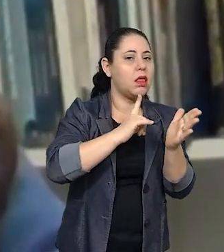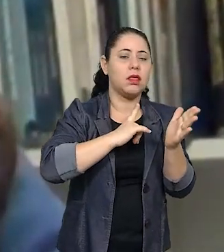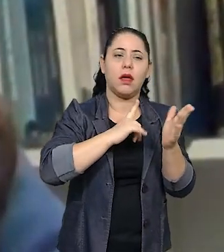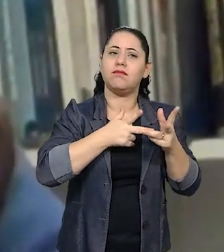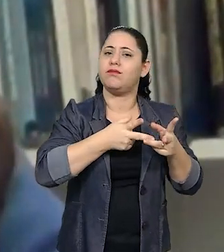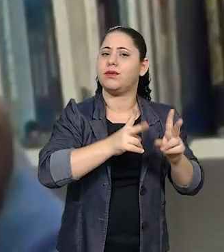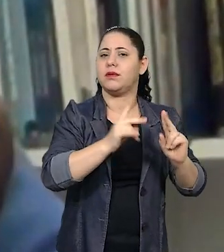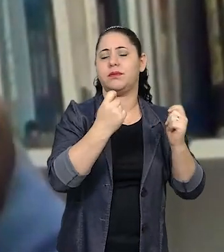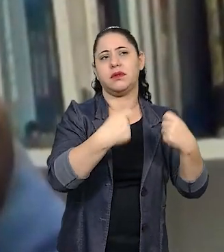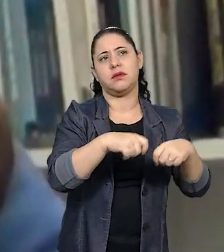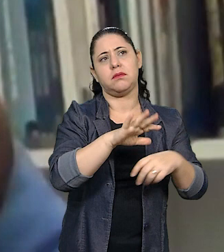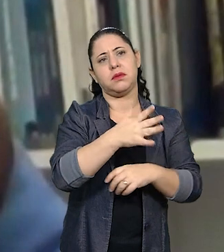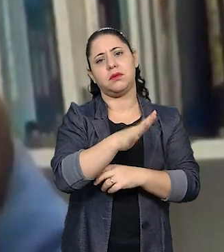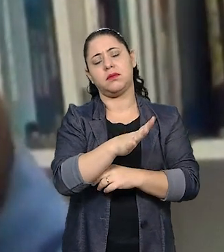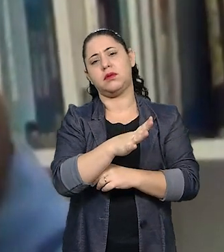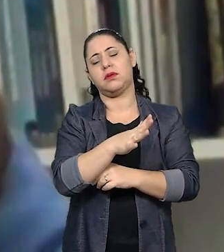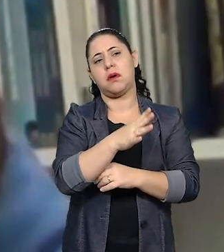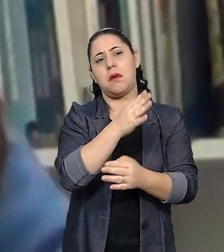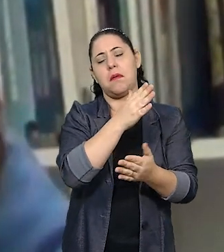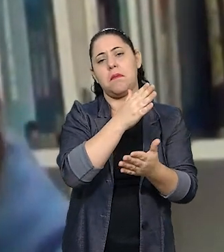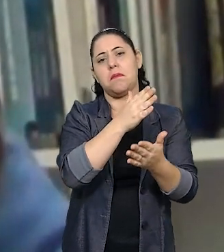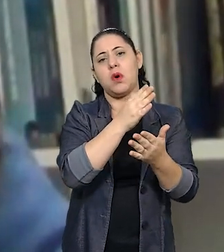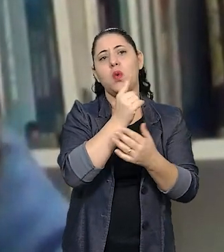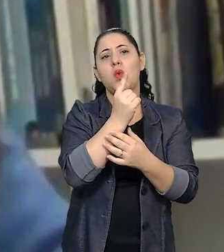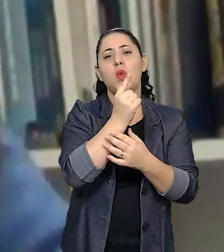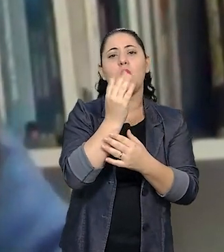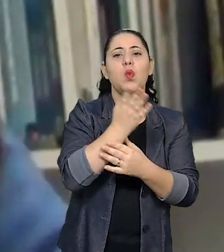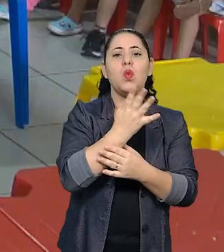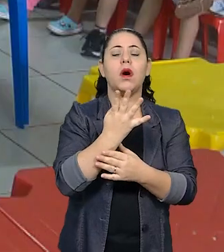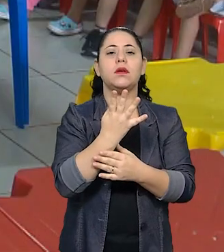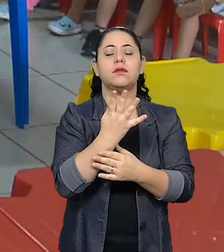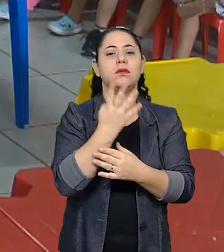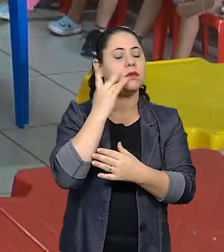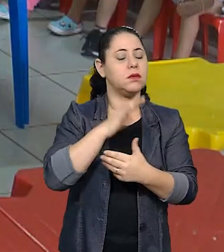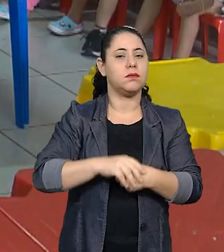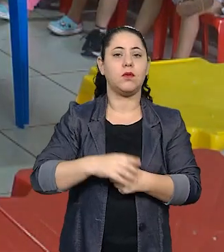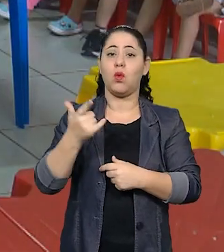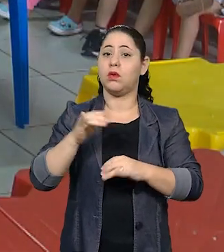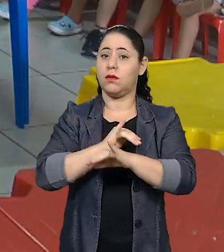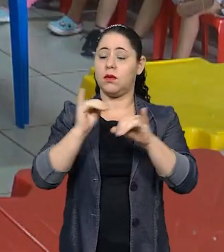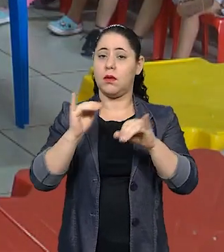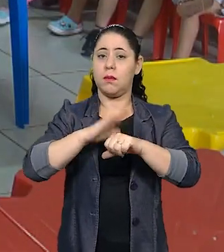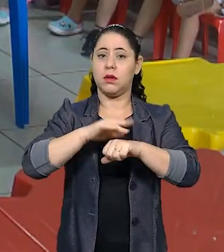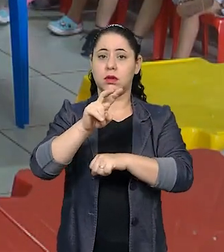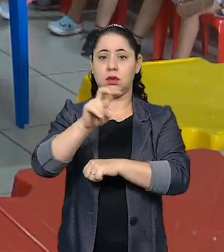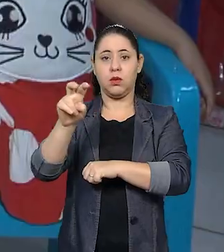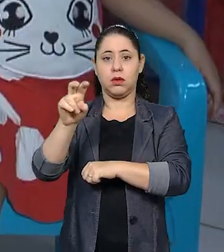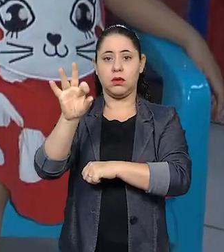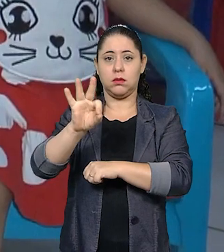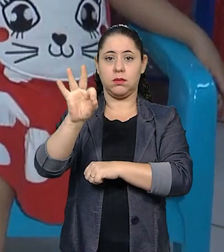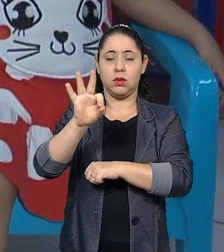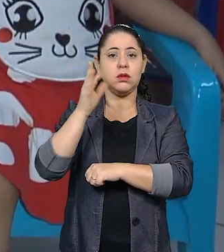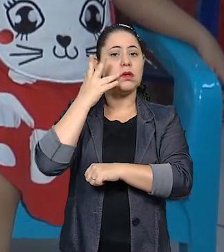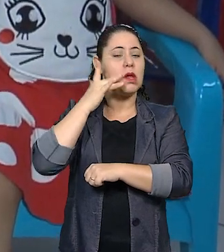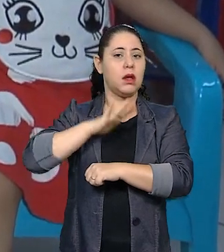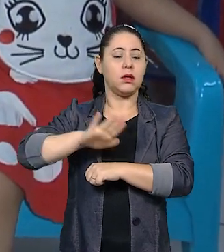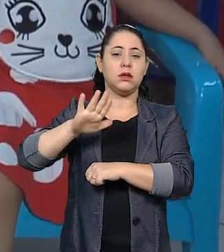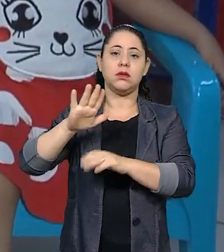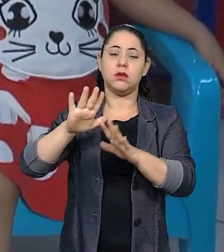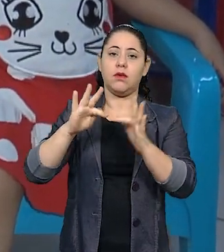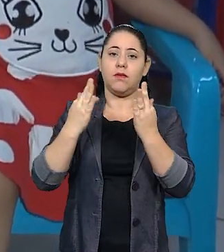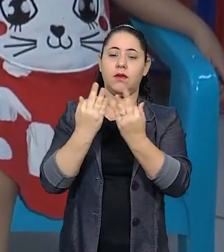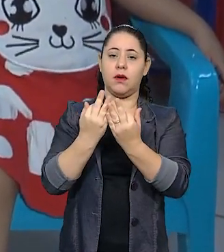já atingiu a meta proposta no PNE. Para as crianças mais pobres, a gente vê exatamente isso, é aproximadamente